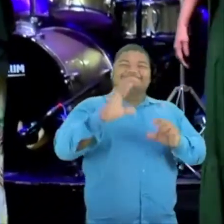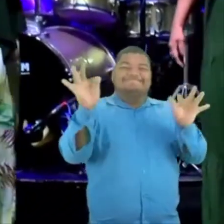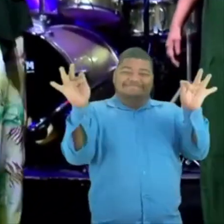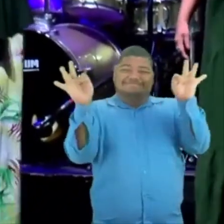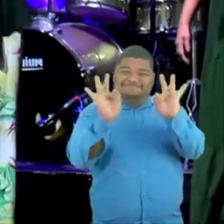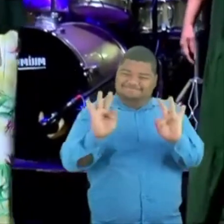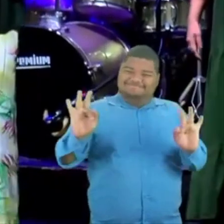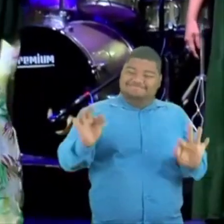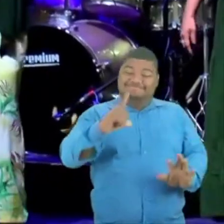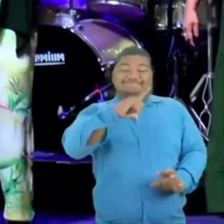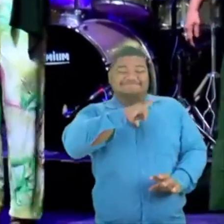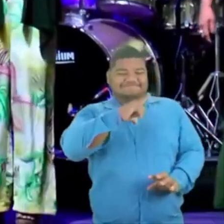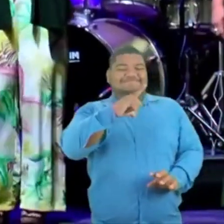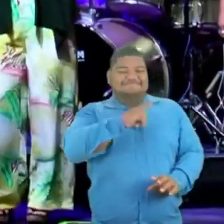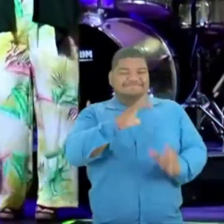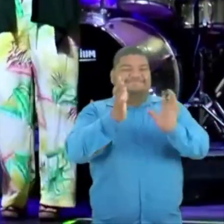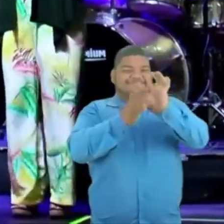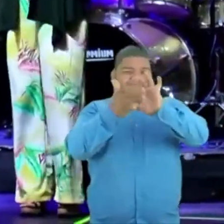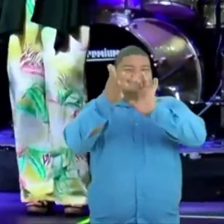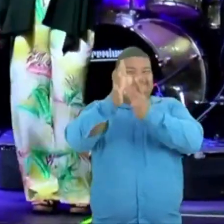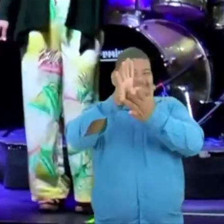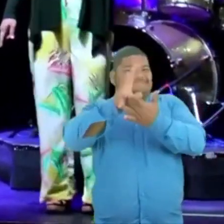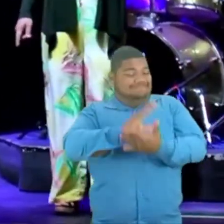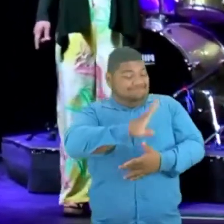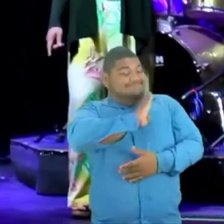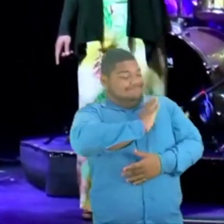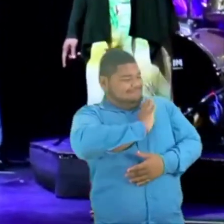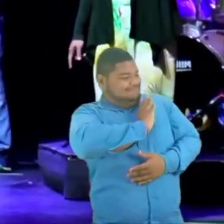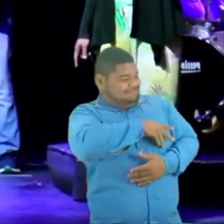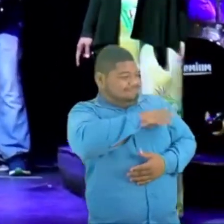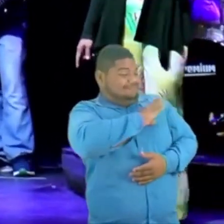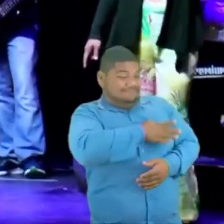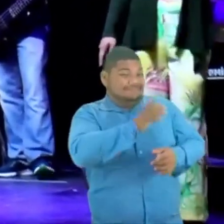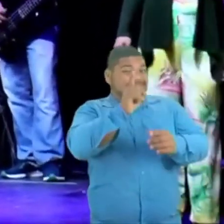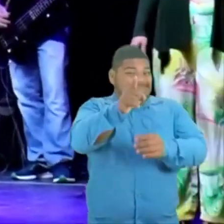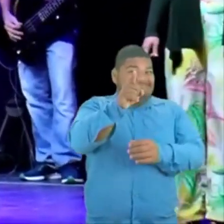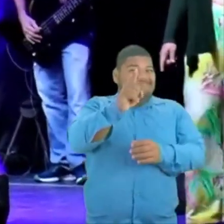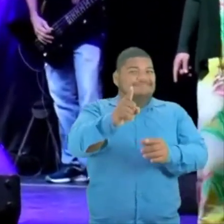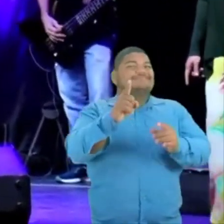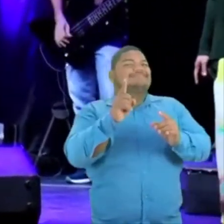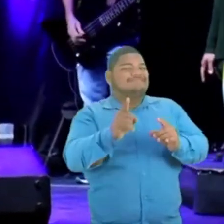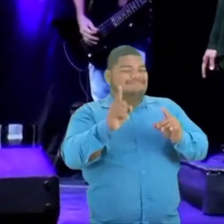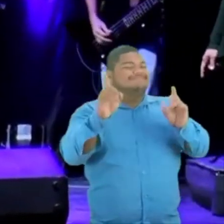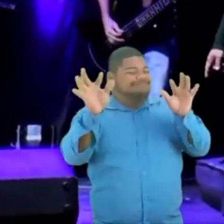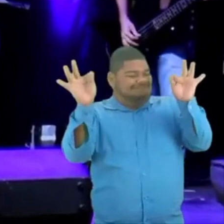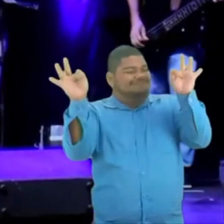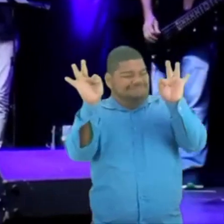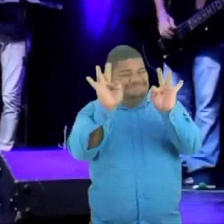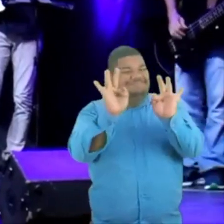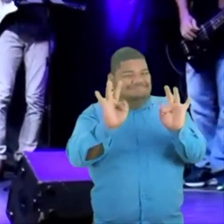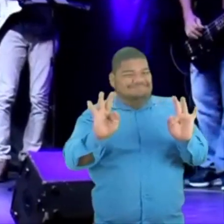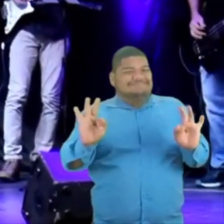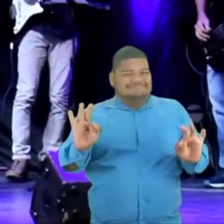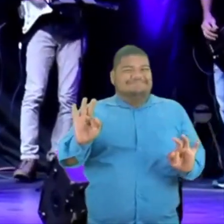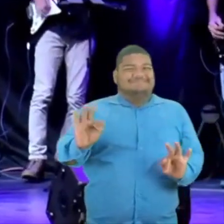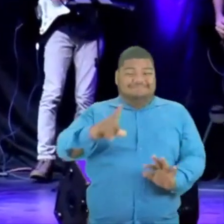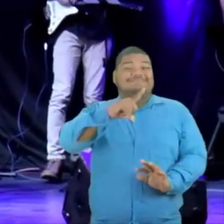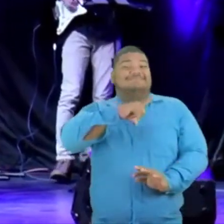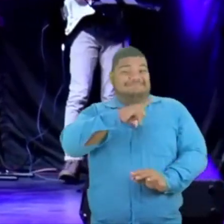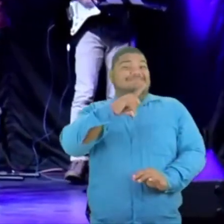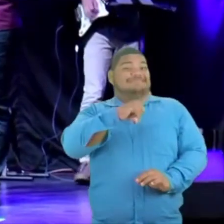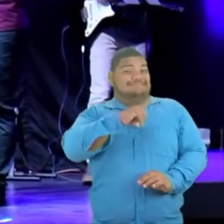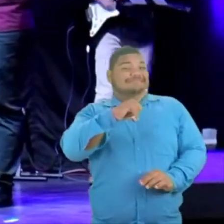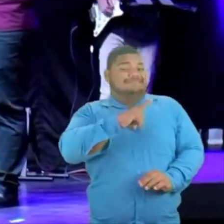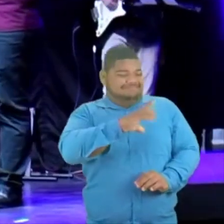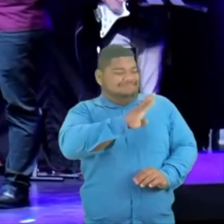ser feliz tendo Jesus no coração. Você só pode ser feliz